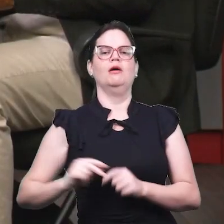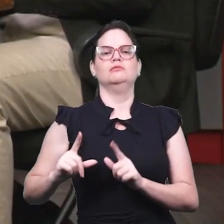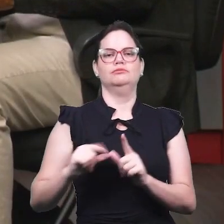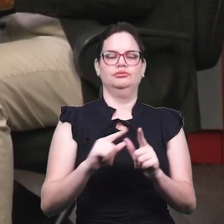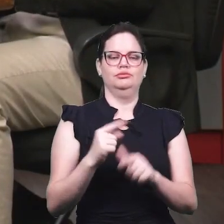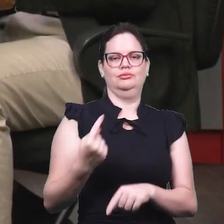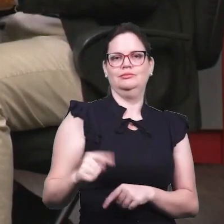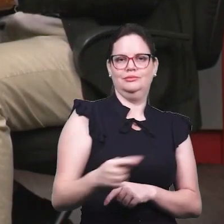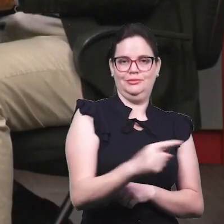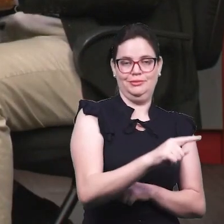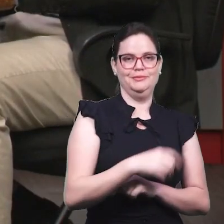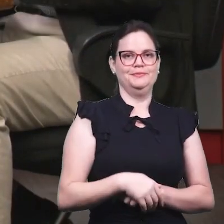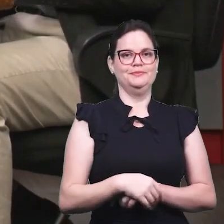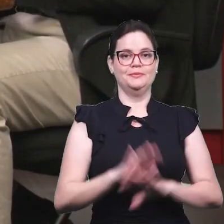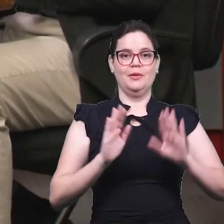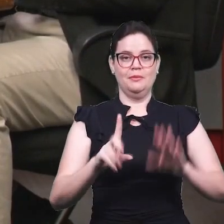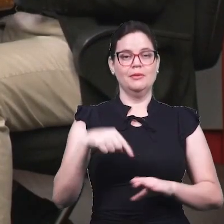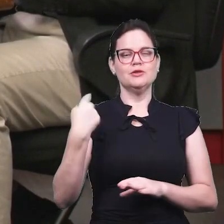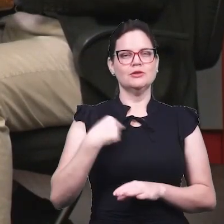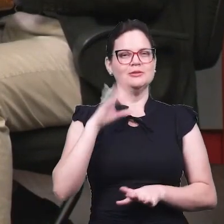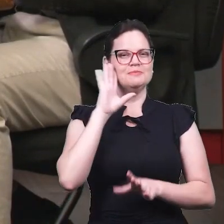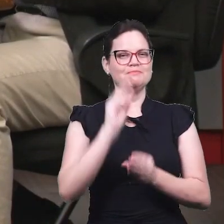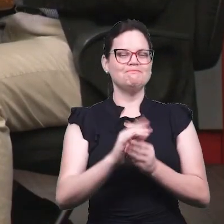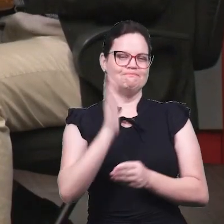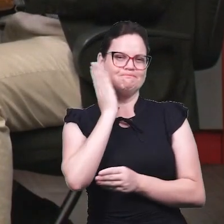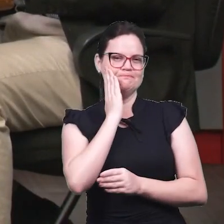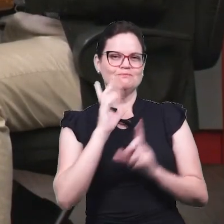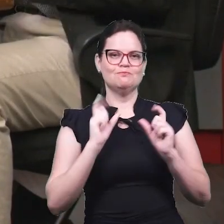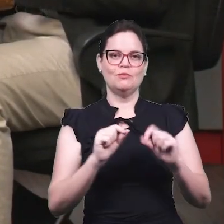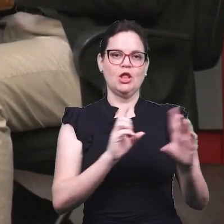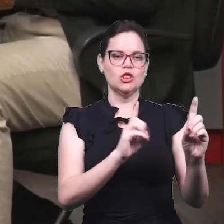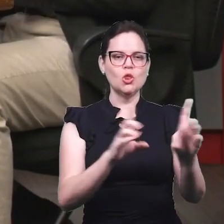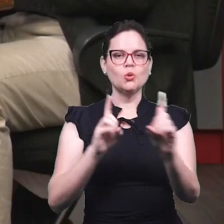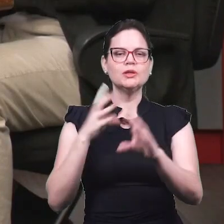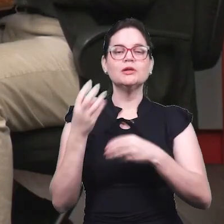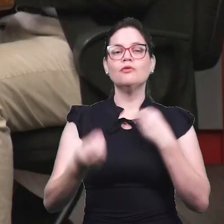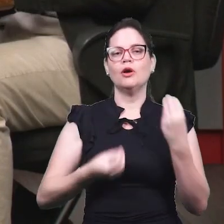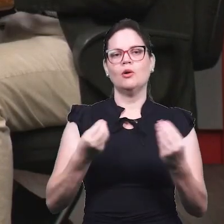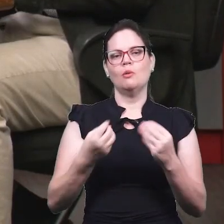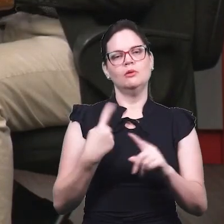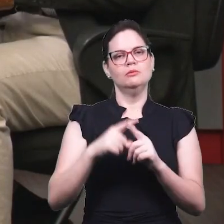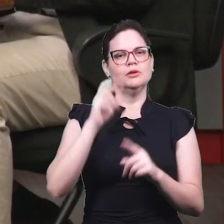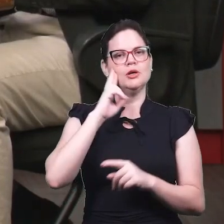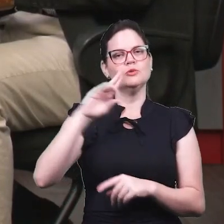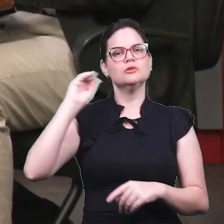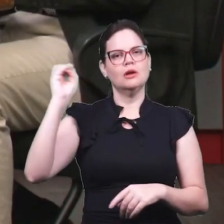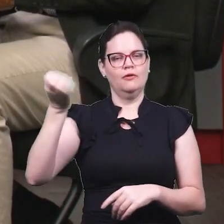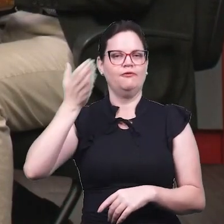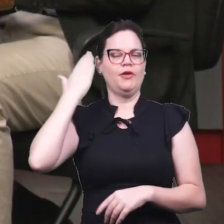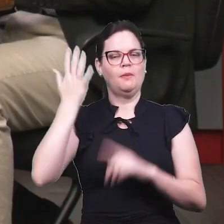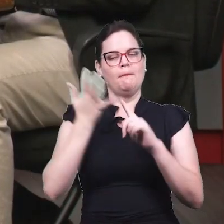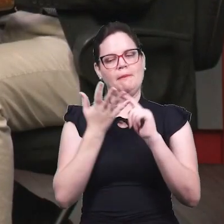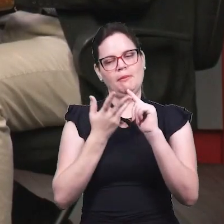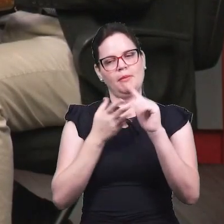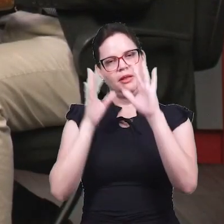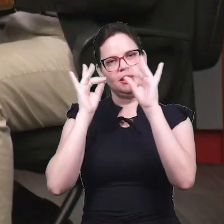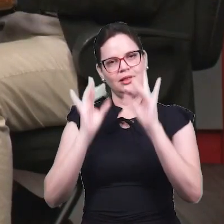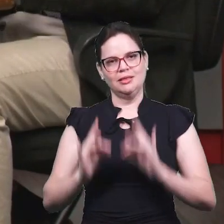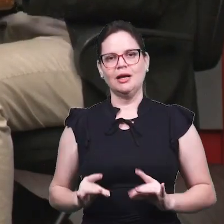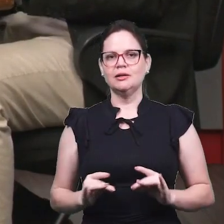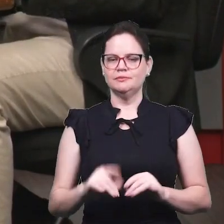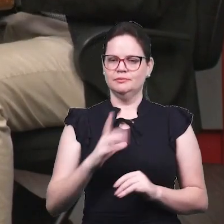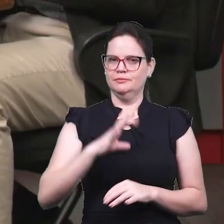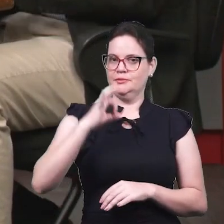fatos, porque sabemos que a doutrina ela foi dada por revelação, sem sombra de dúvida.